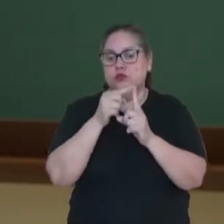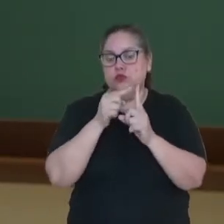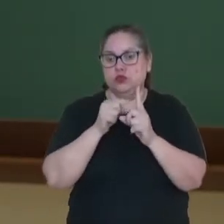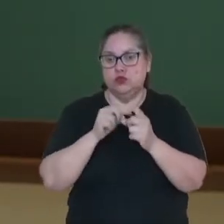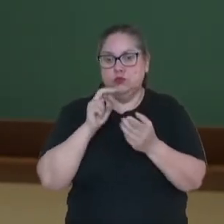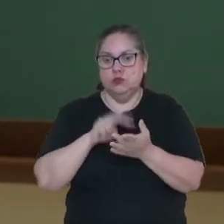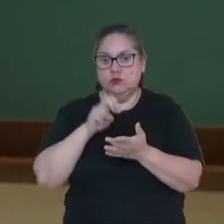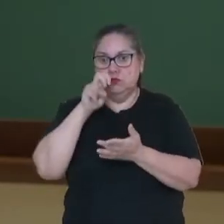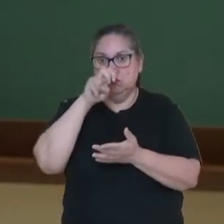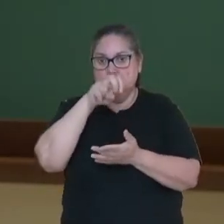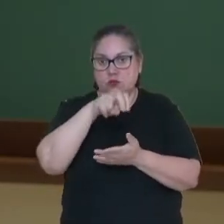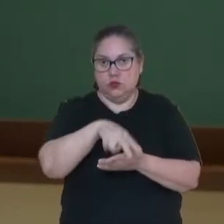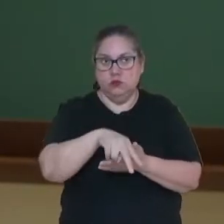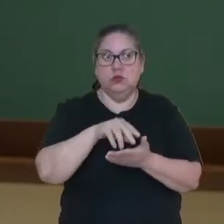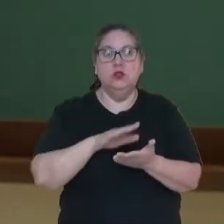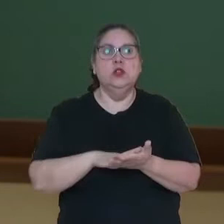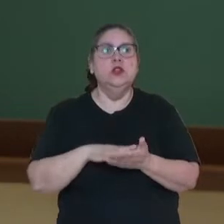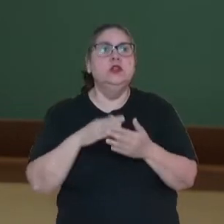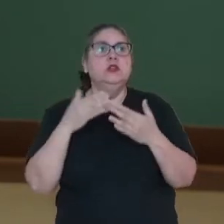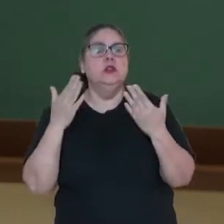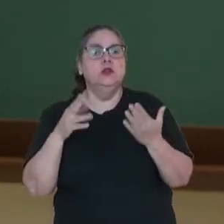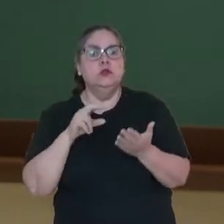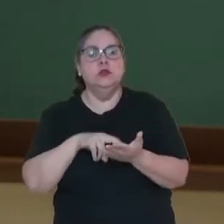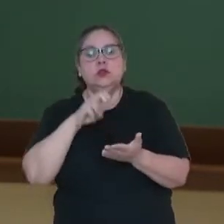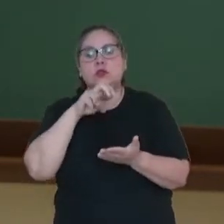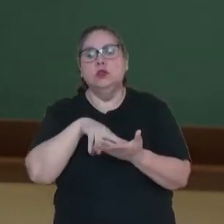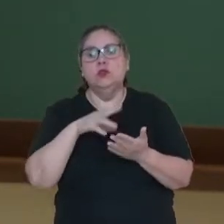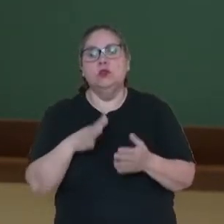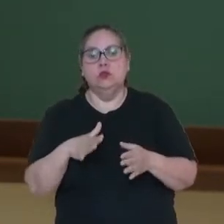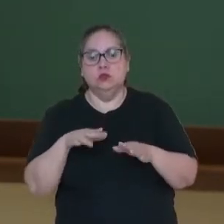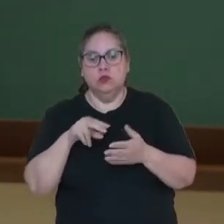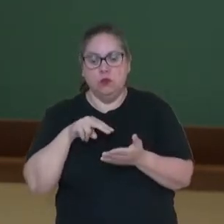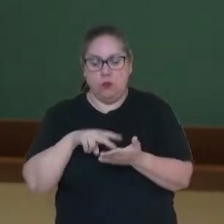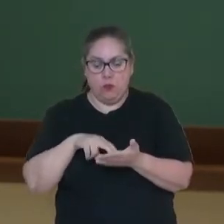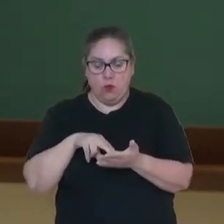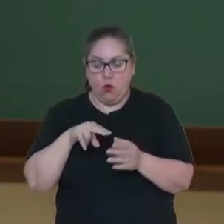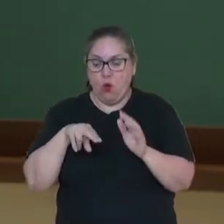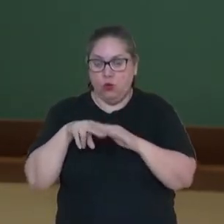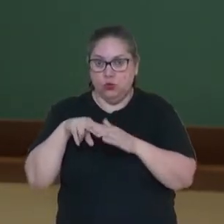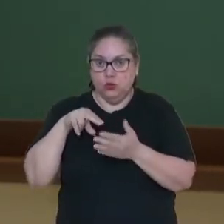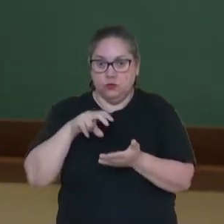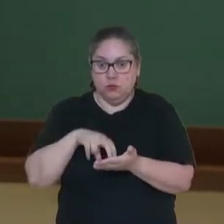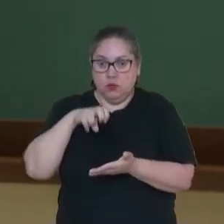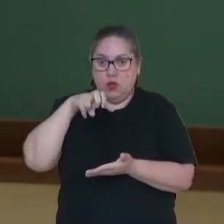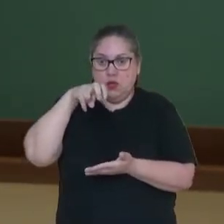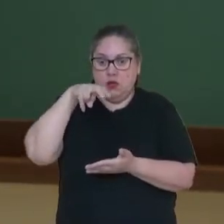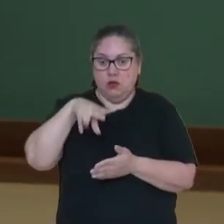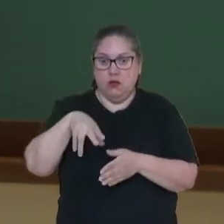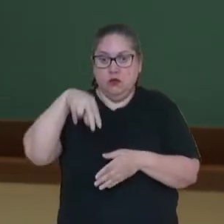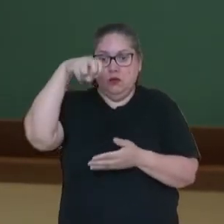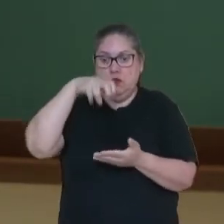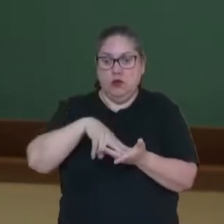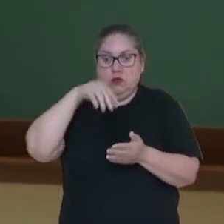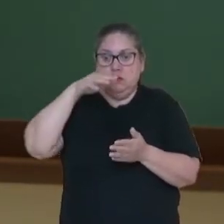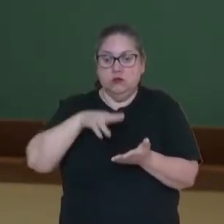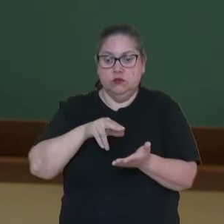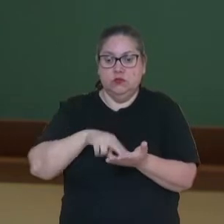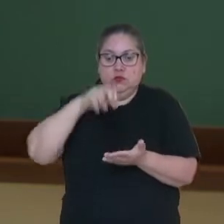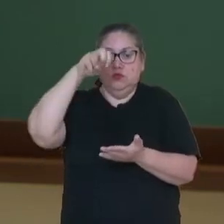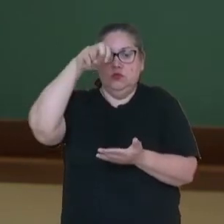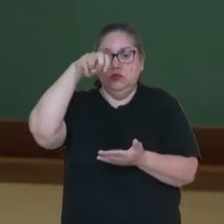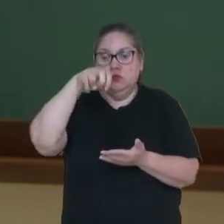de saltos, tá? Então o salto é quando eu consigo tirar os 2 pés do chão e estou no ar. Então